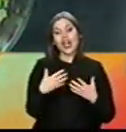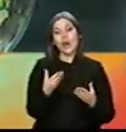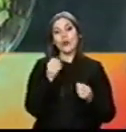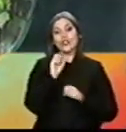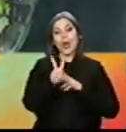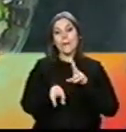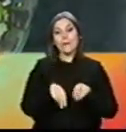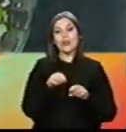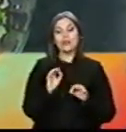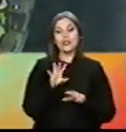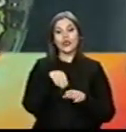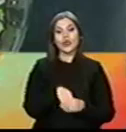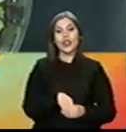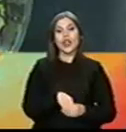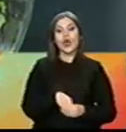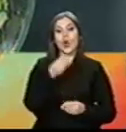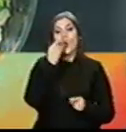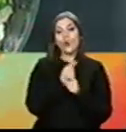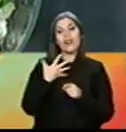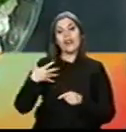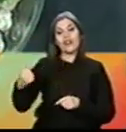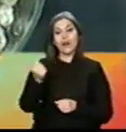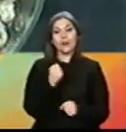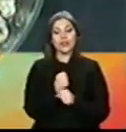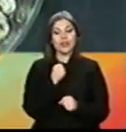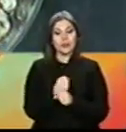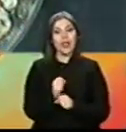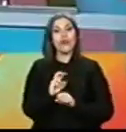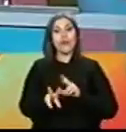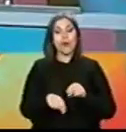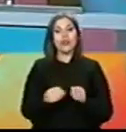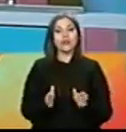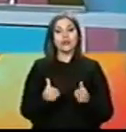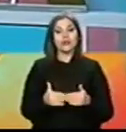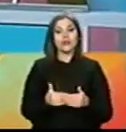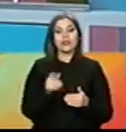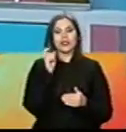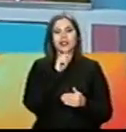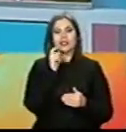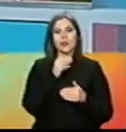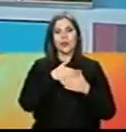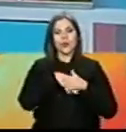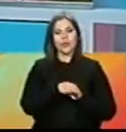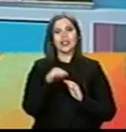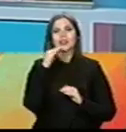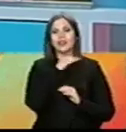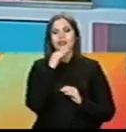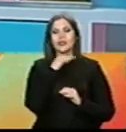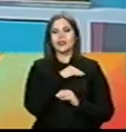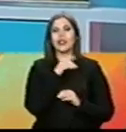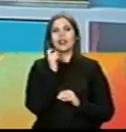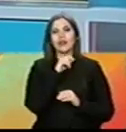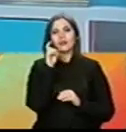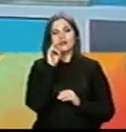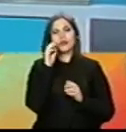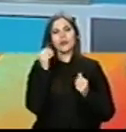portanto, colocar. Marmitar. Marmitar, exatamente. E colocamos num recipiente, dá perfeitamente para guardar no frio, conserva-se